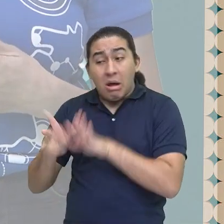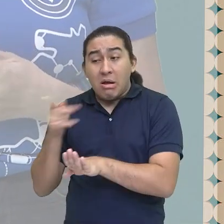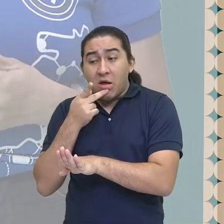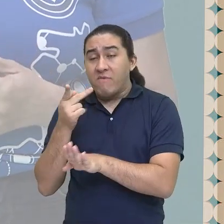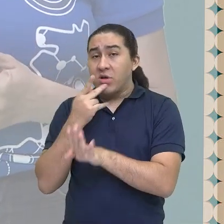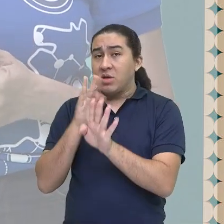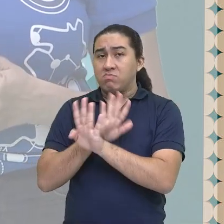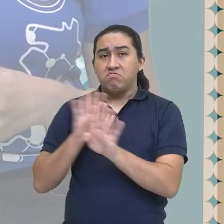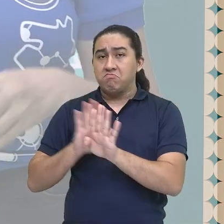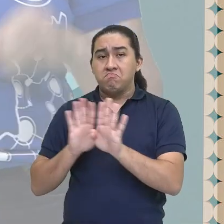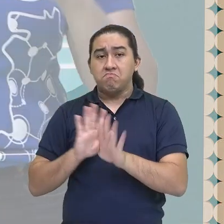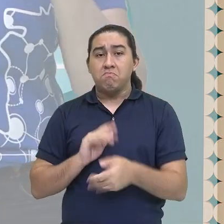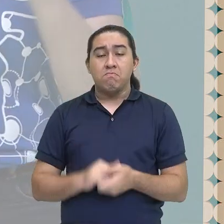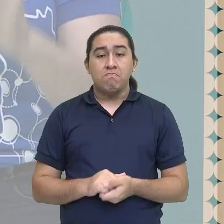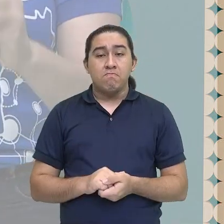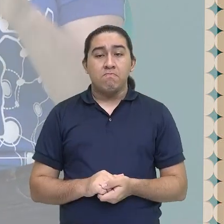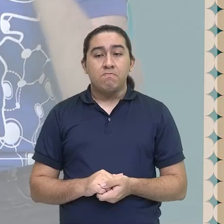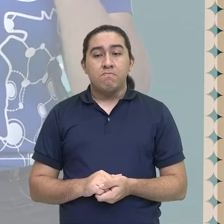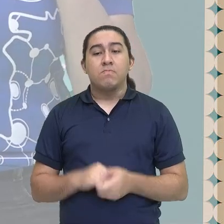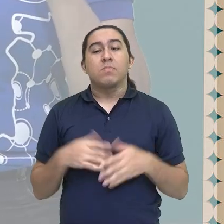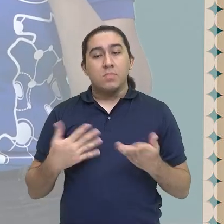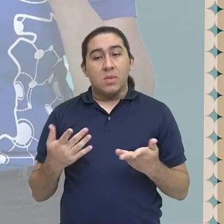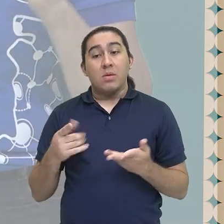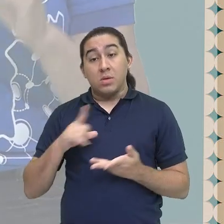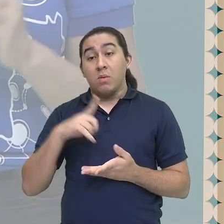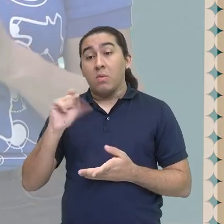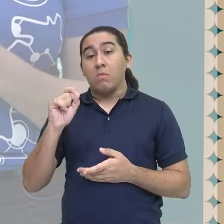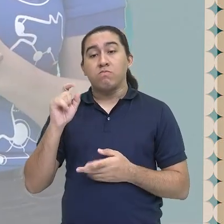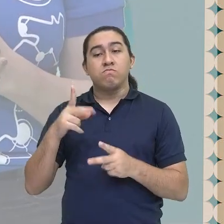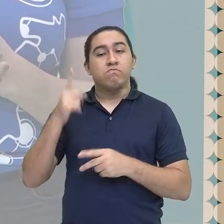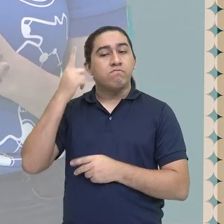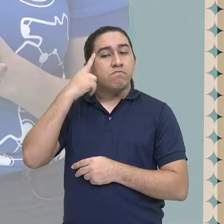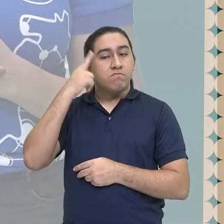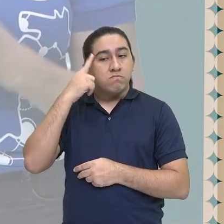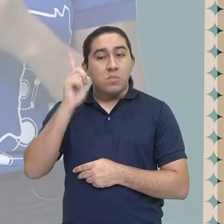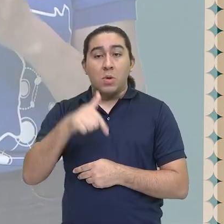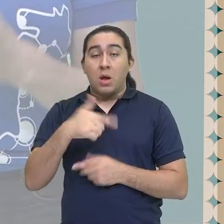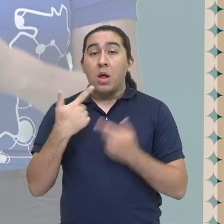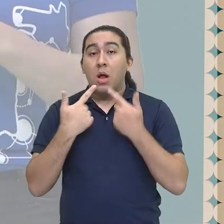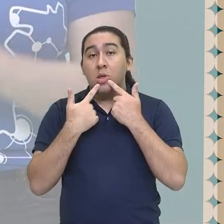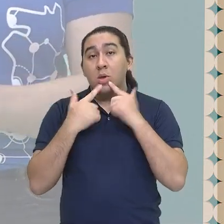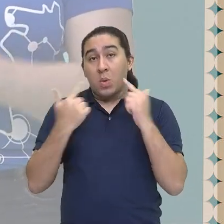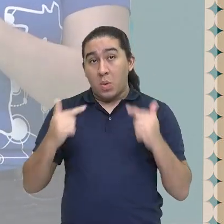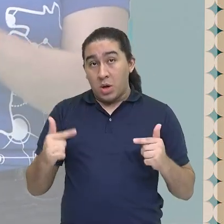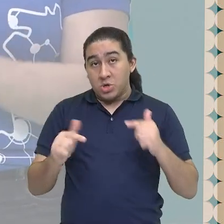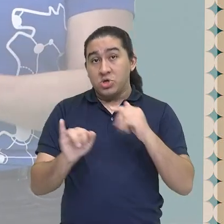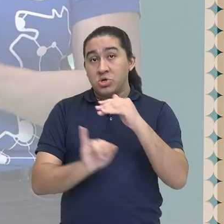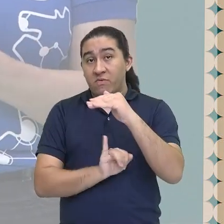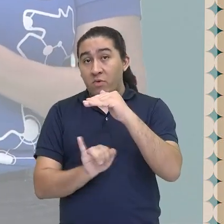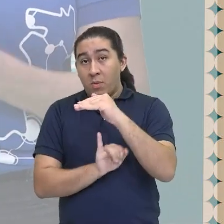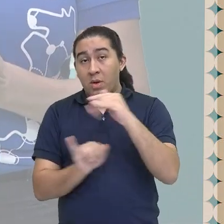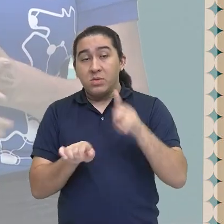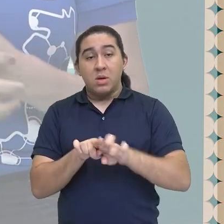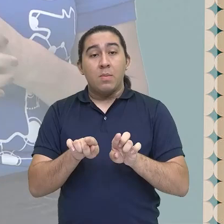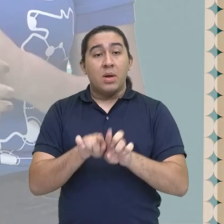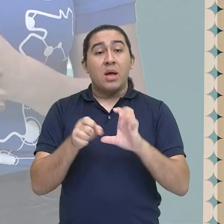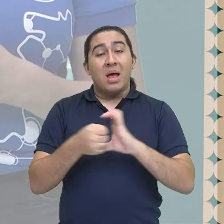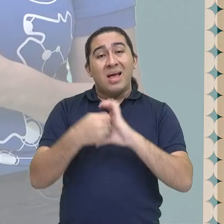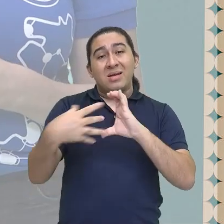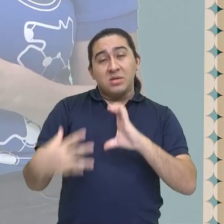falar. Então temos, né, agora falando da linguagem formal, e temos algumas características